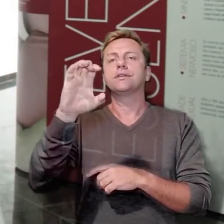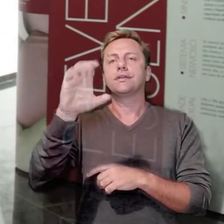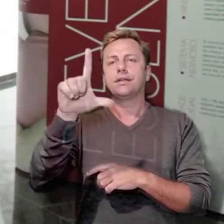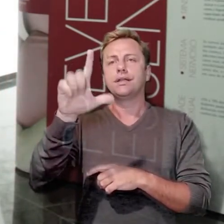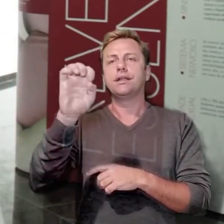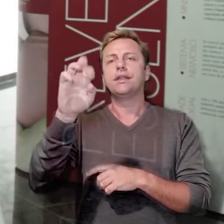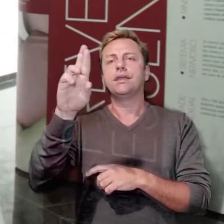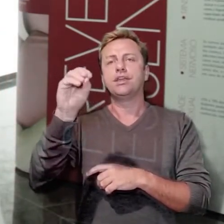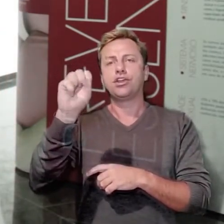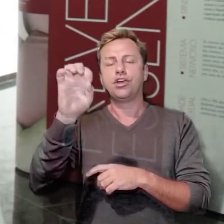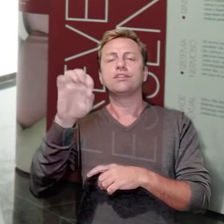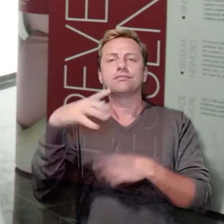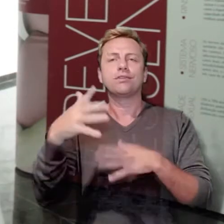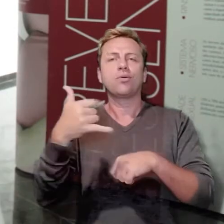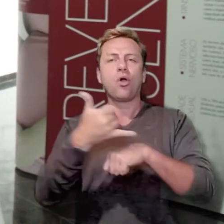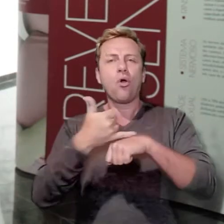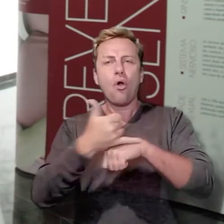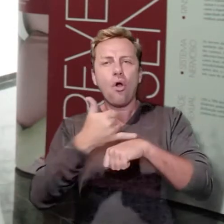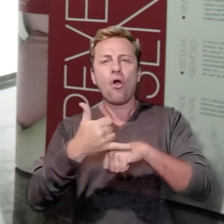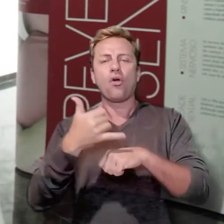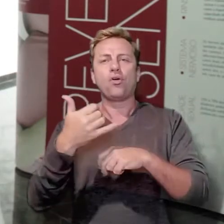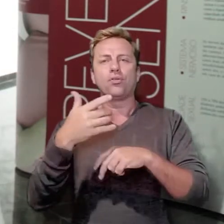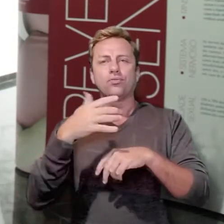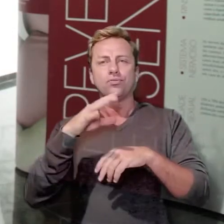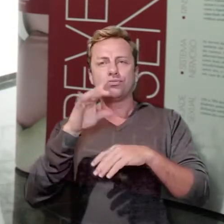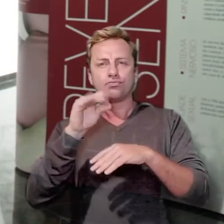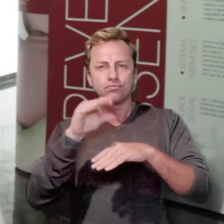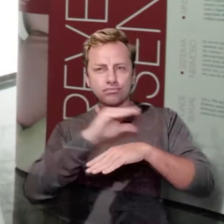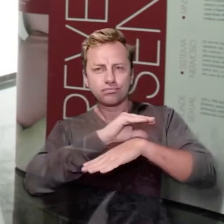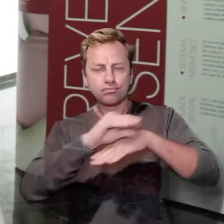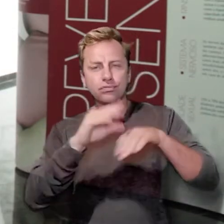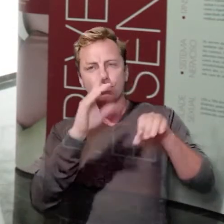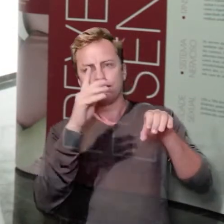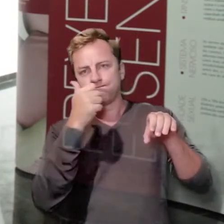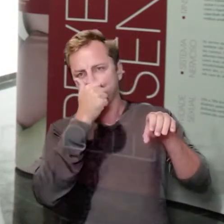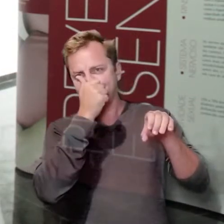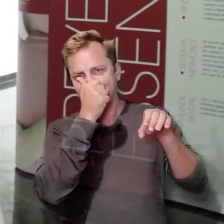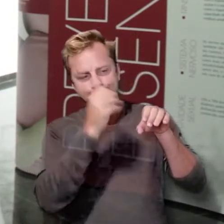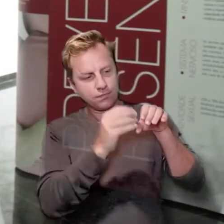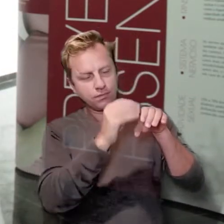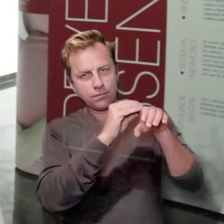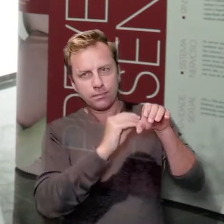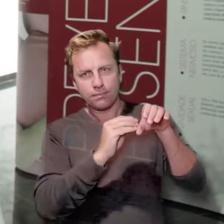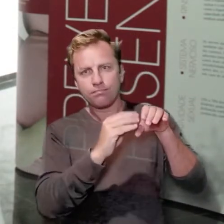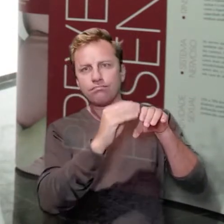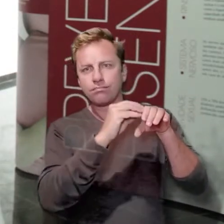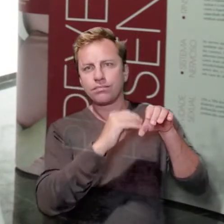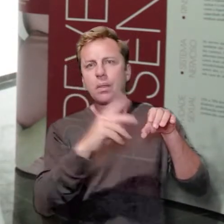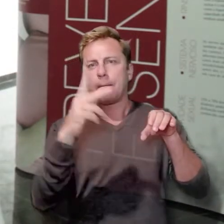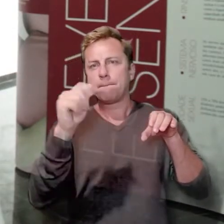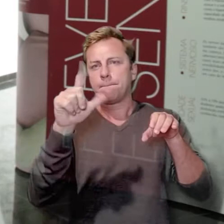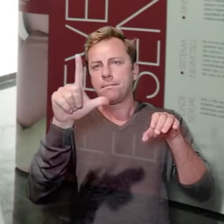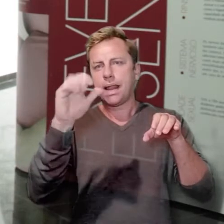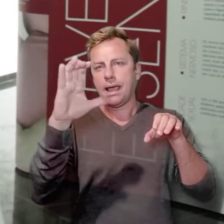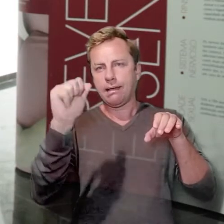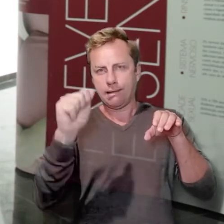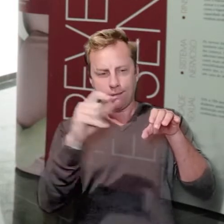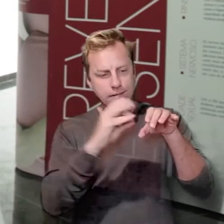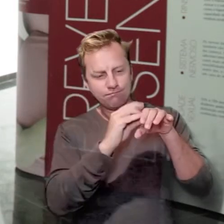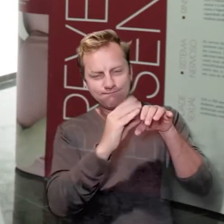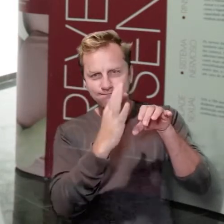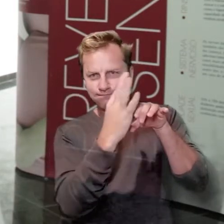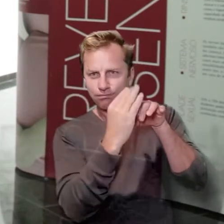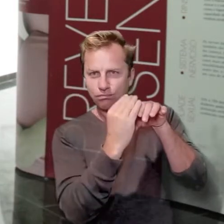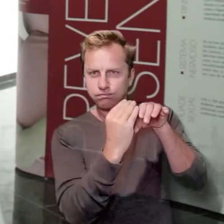de gordura, colesterol, que vai formar um processo chamado de placa de ateroma, que vai obstruir, ou seja,